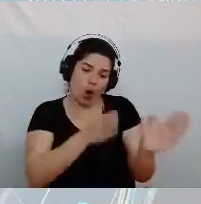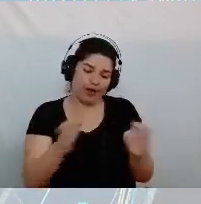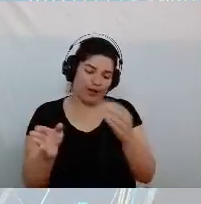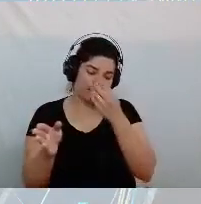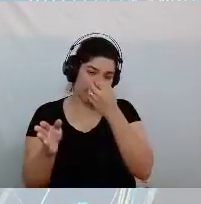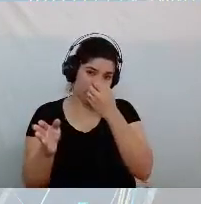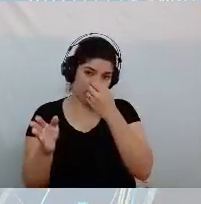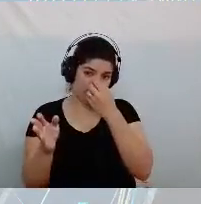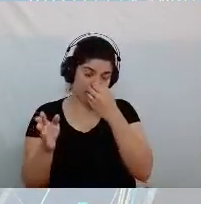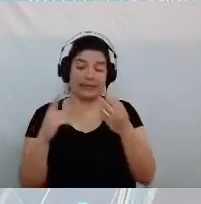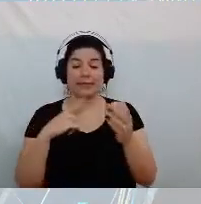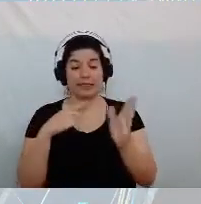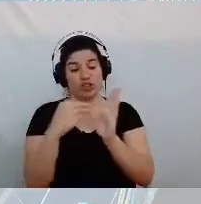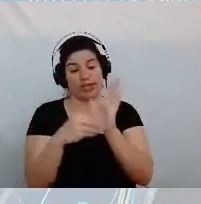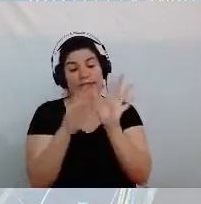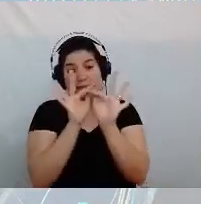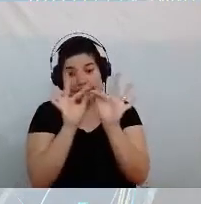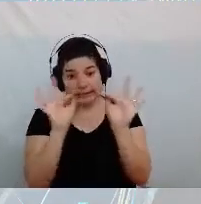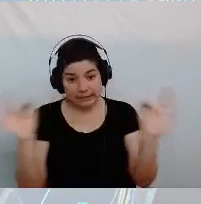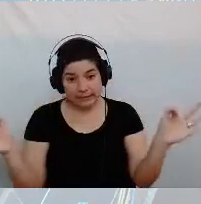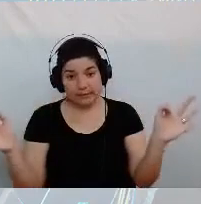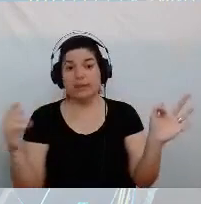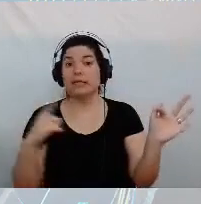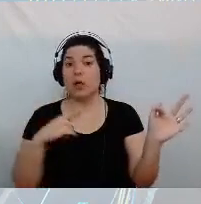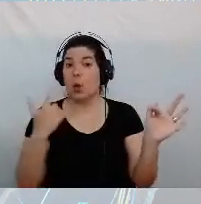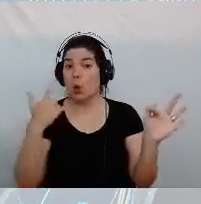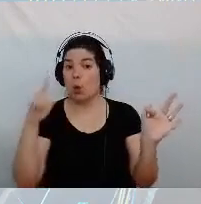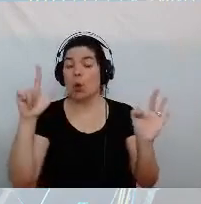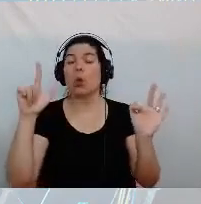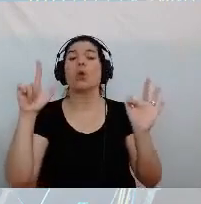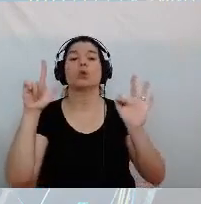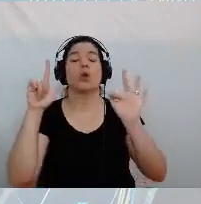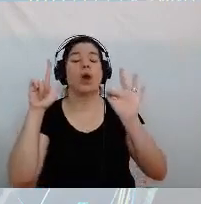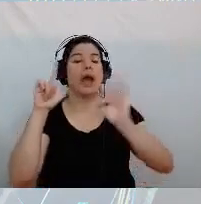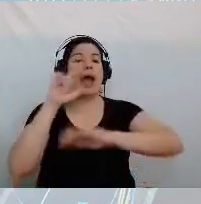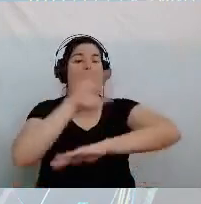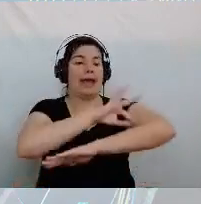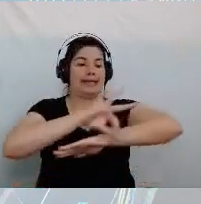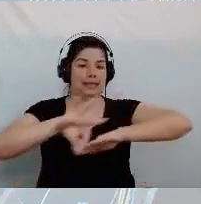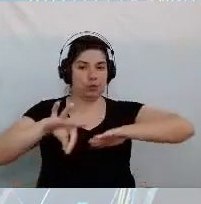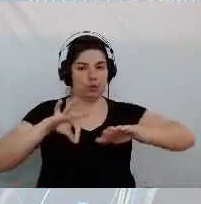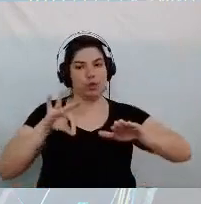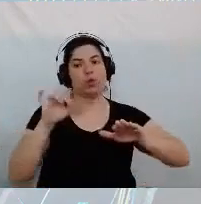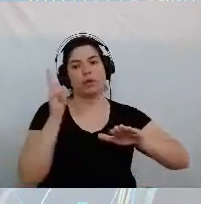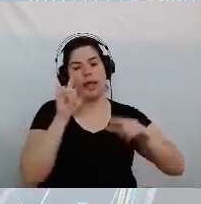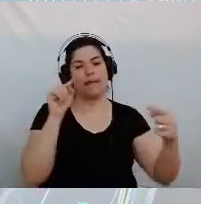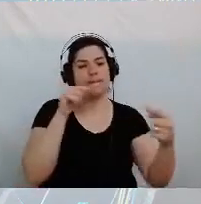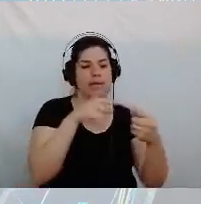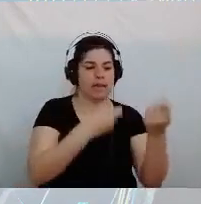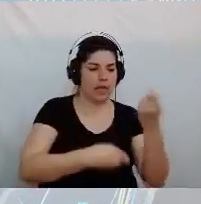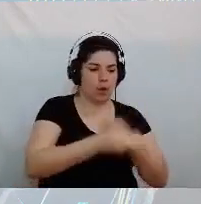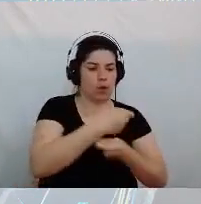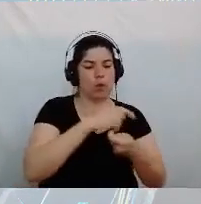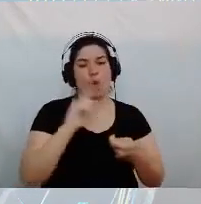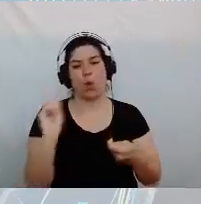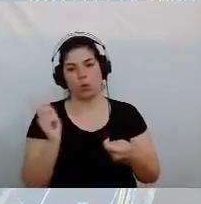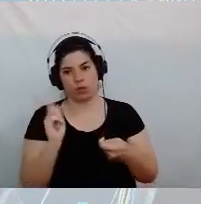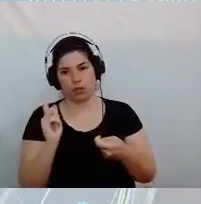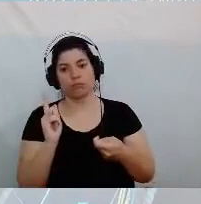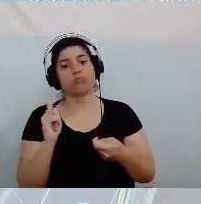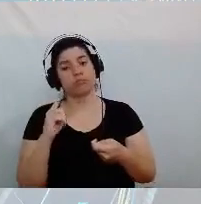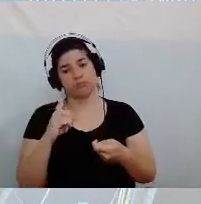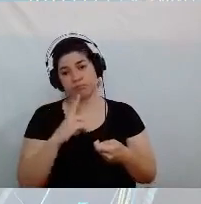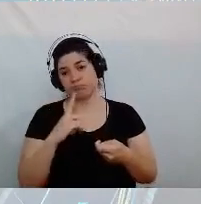design eh simples e tem o design arquitetural o design arquitetural vai bater em atender ou não os objetivos de negócio eh e cara você tem aí um limite